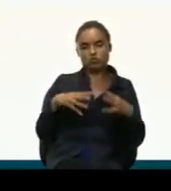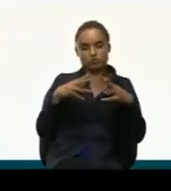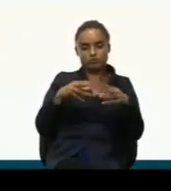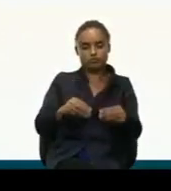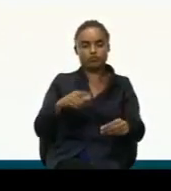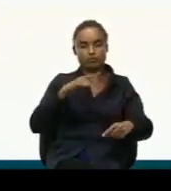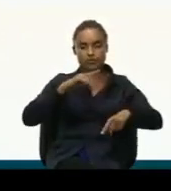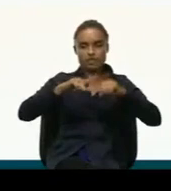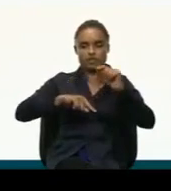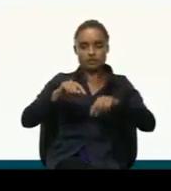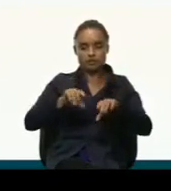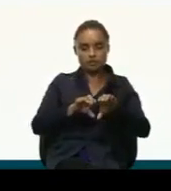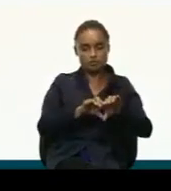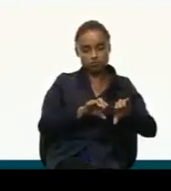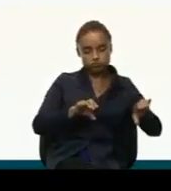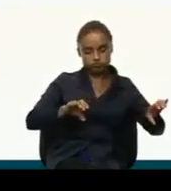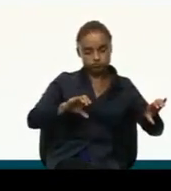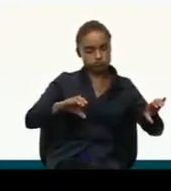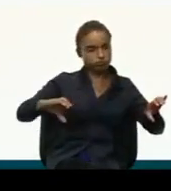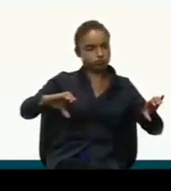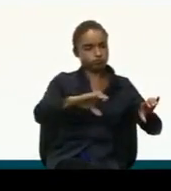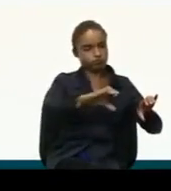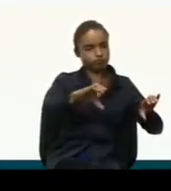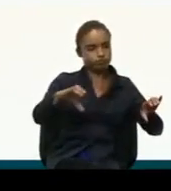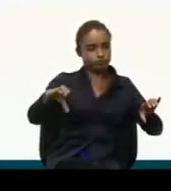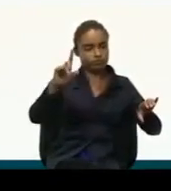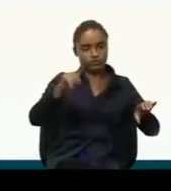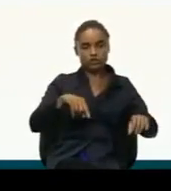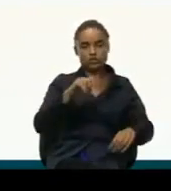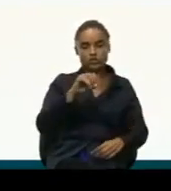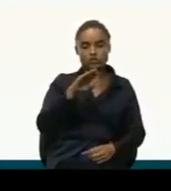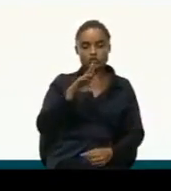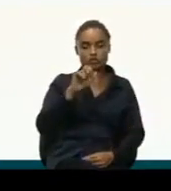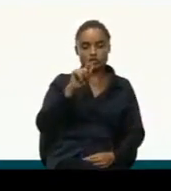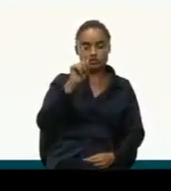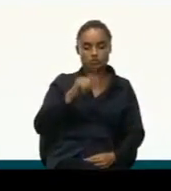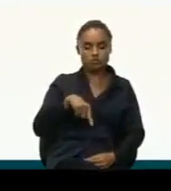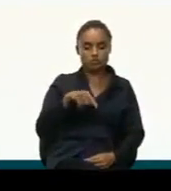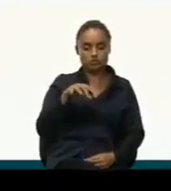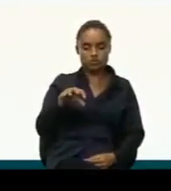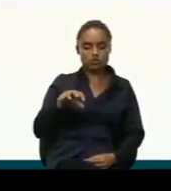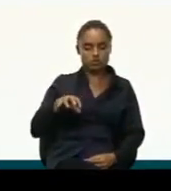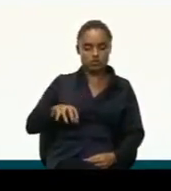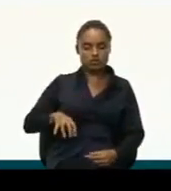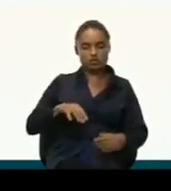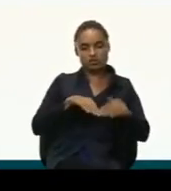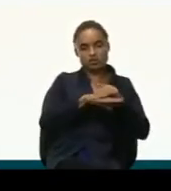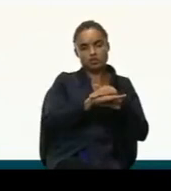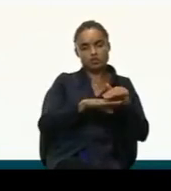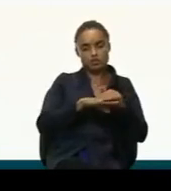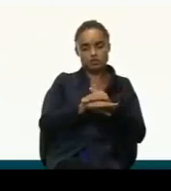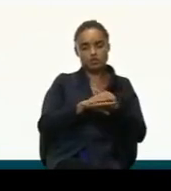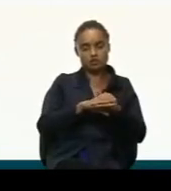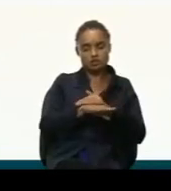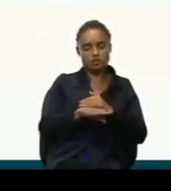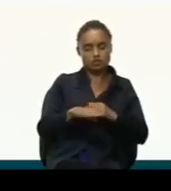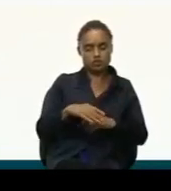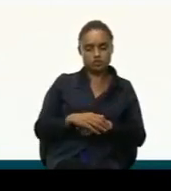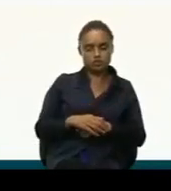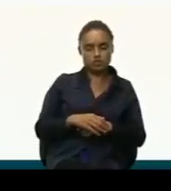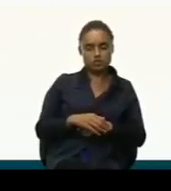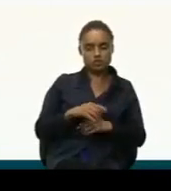depósito de tubulação para cá. Então, esse aqui era o nosso canteiro de depósito, tá? O que mais? Aqui